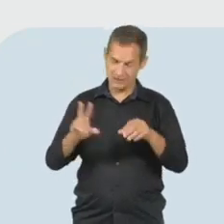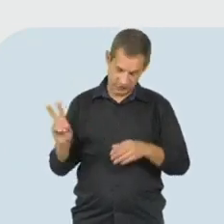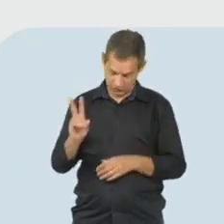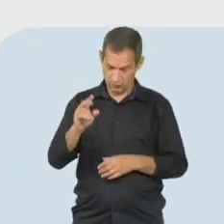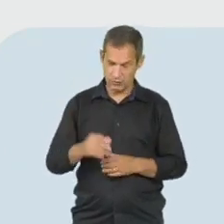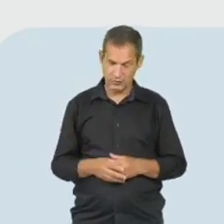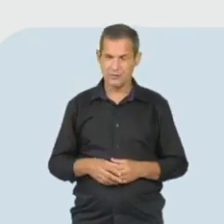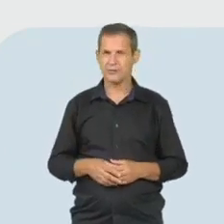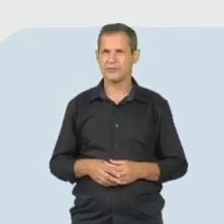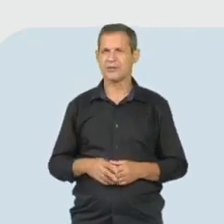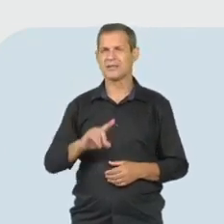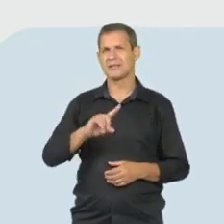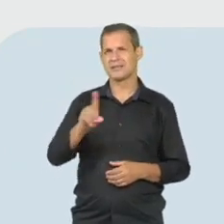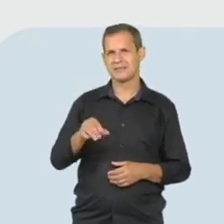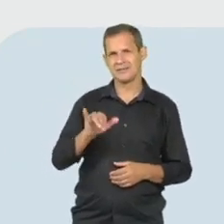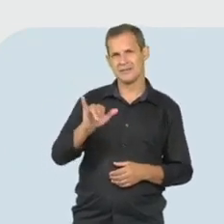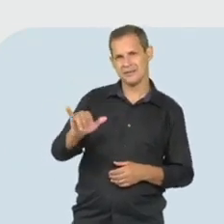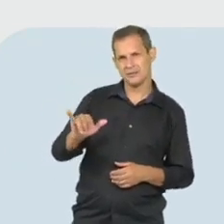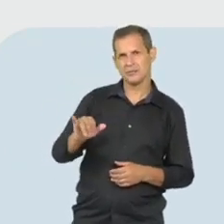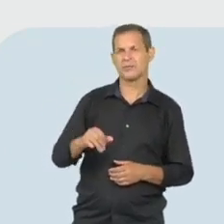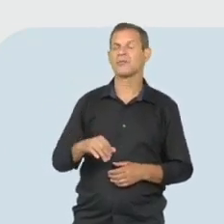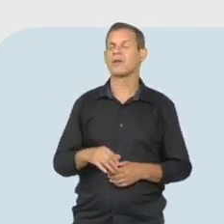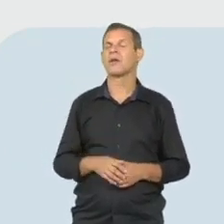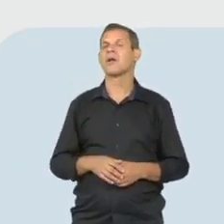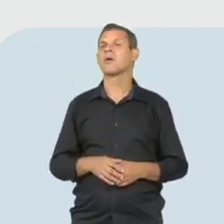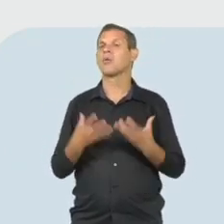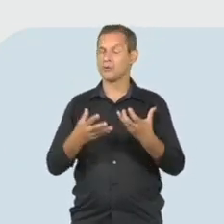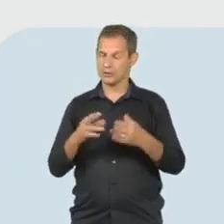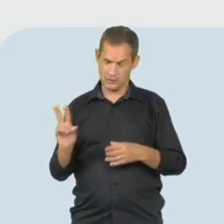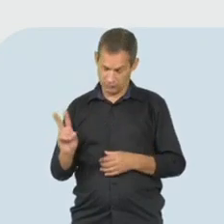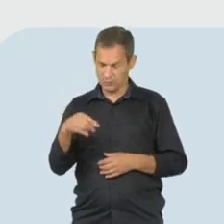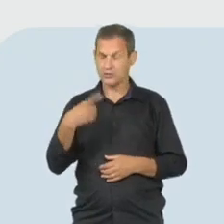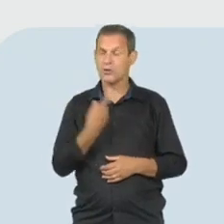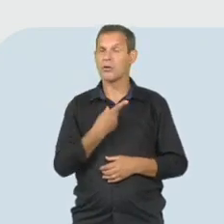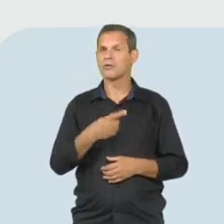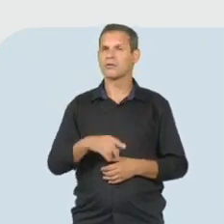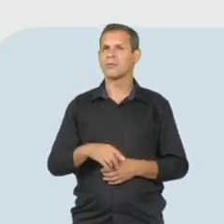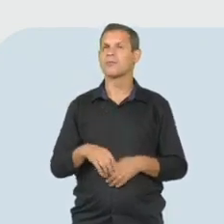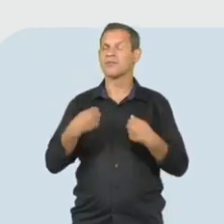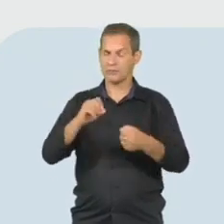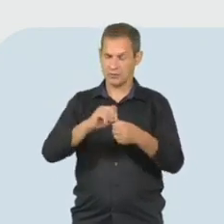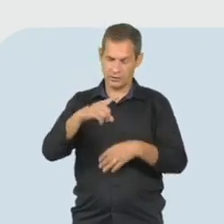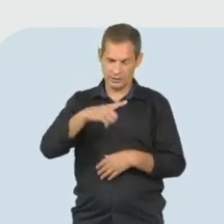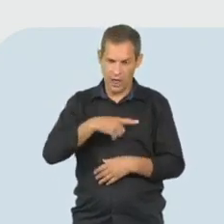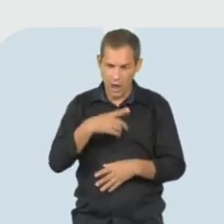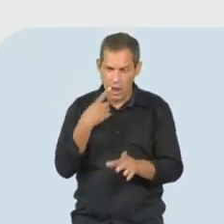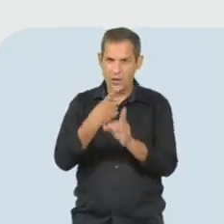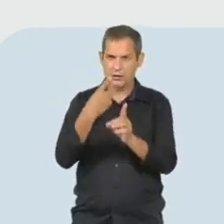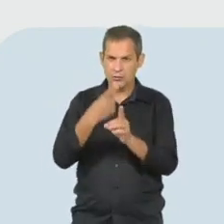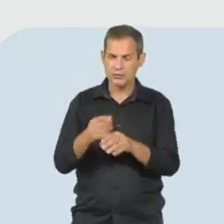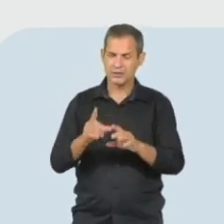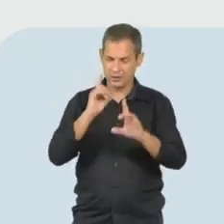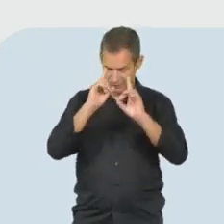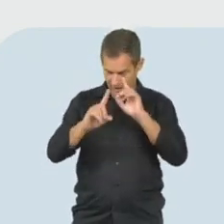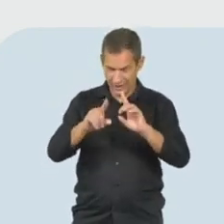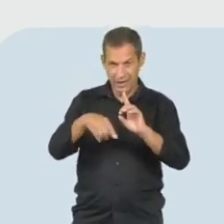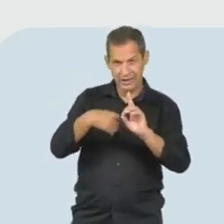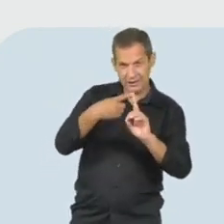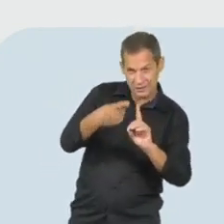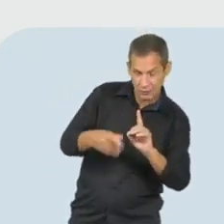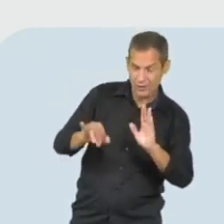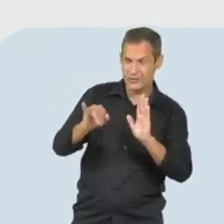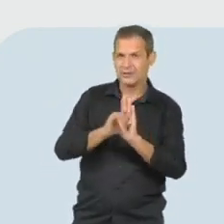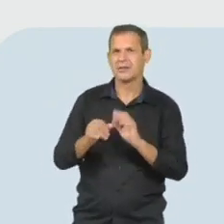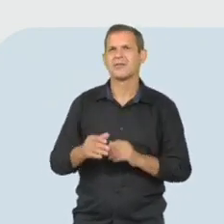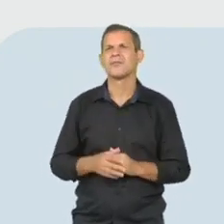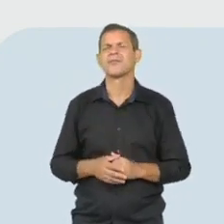que é o valor de ZY. Então, quando ele quer esse valor, o que eu tenho que fazer? Eu tenho que encontrar esse dado e depois